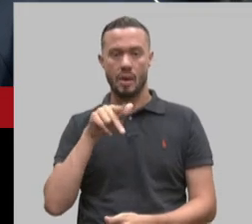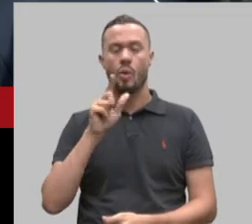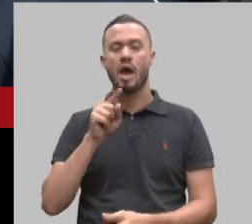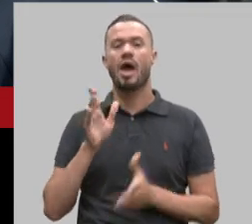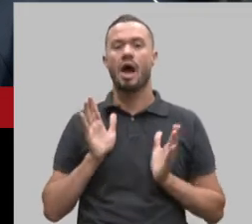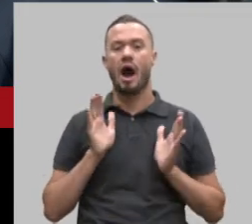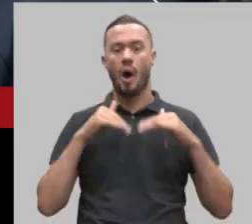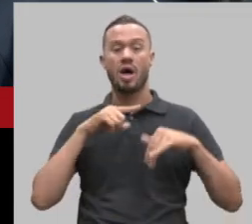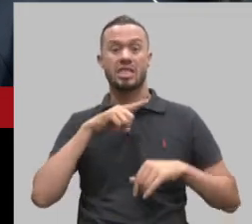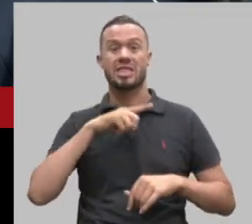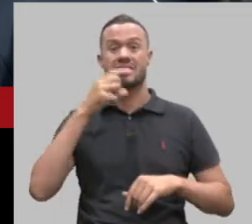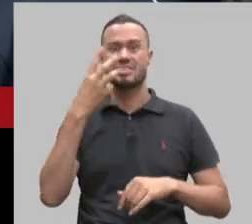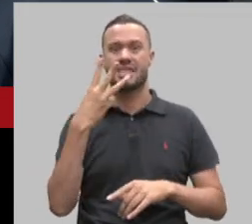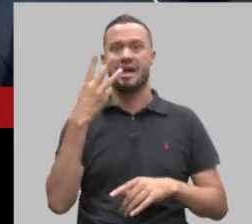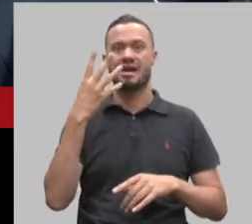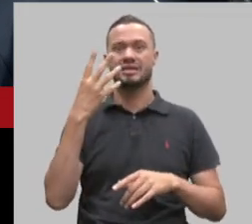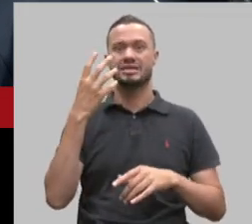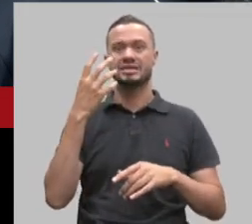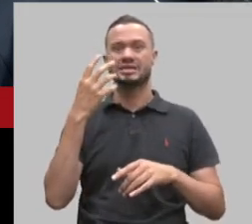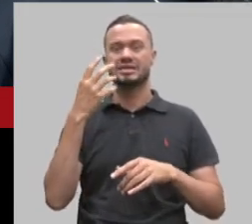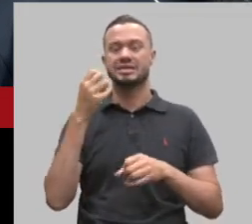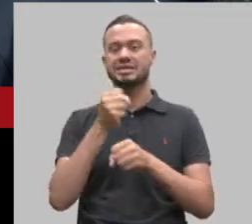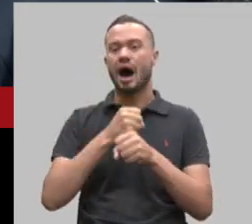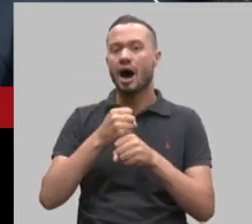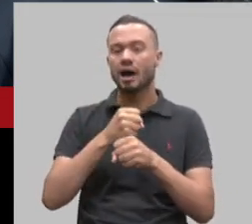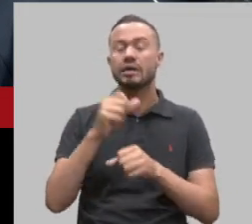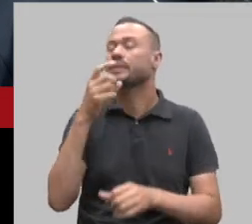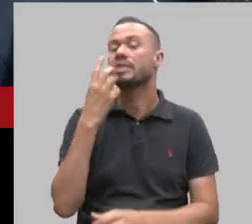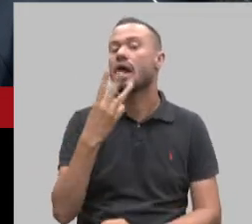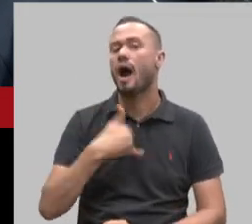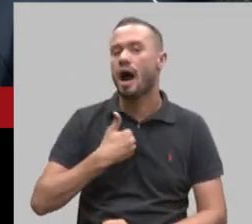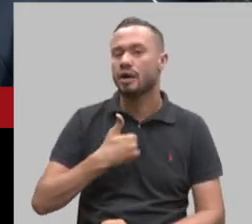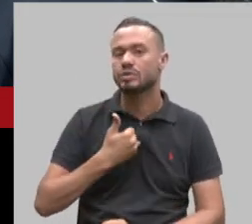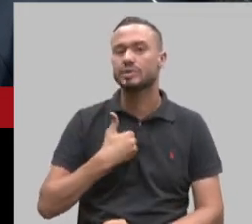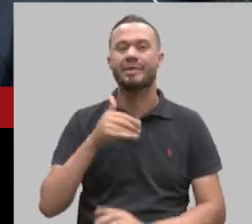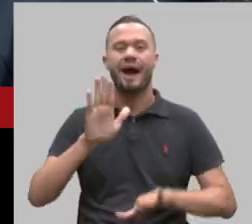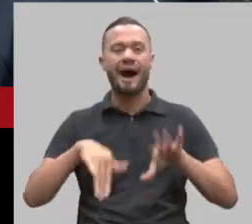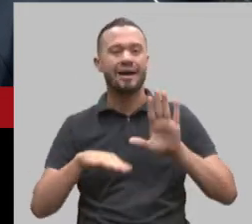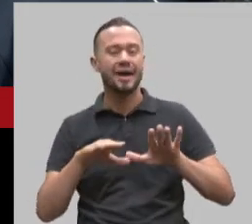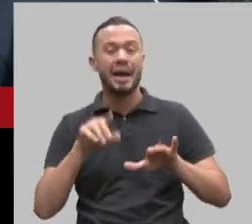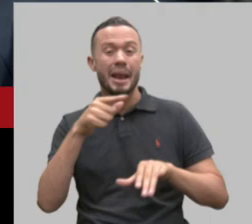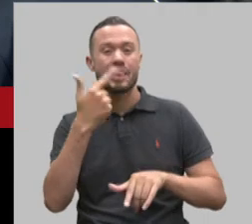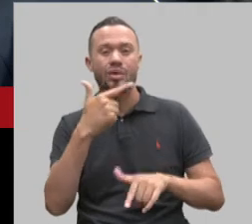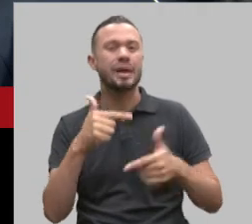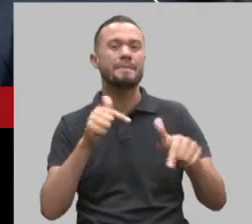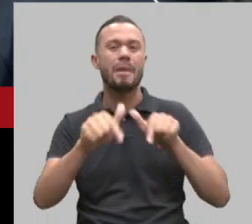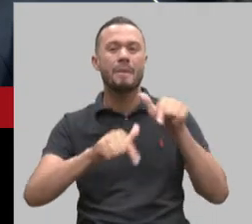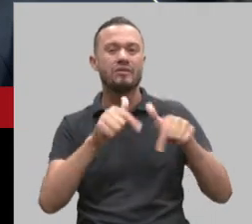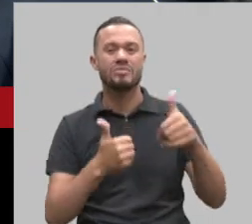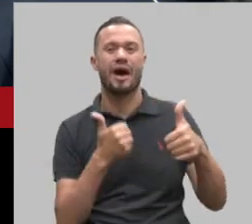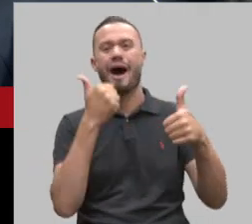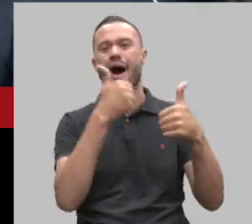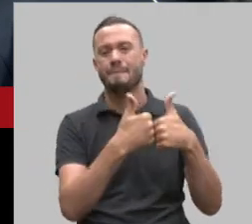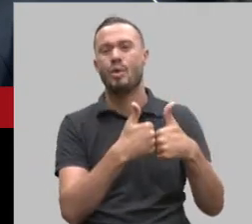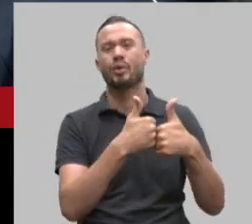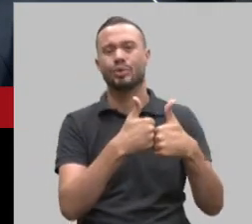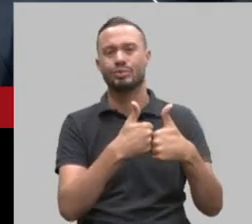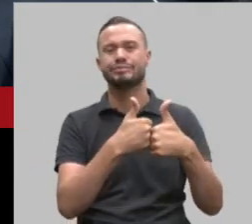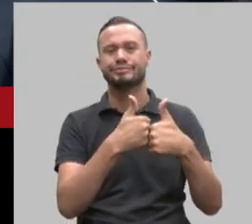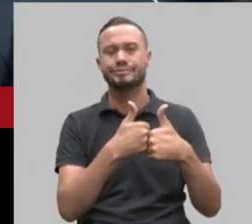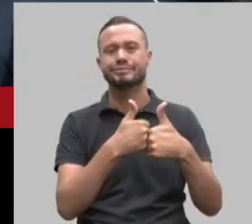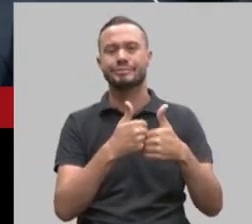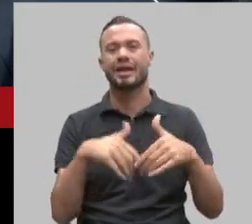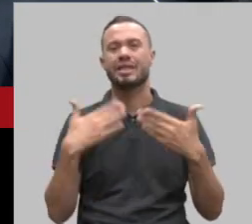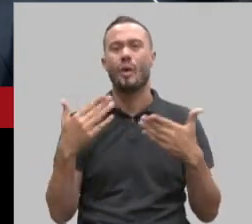3 anos e às vezes às vezes não ele não tem professor de apoio por ele não ter professor de apoio e como ele é